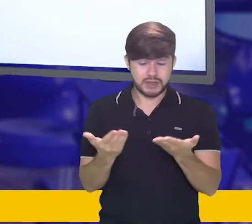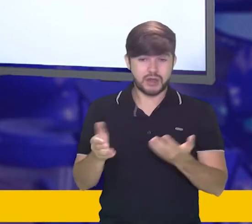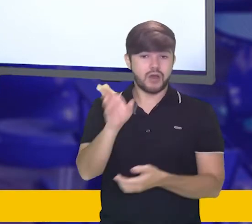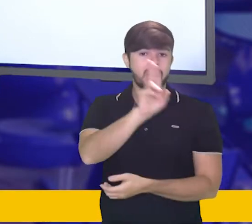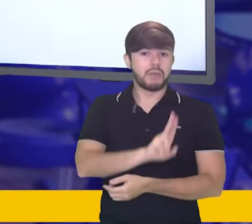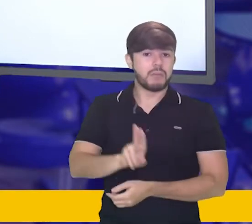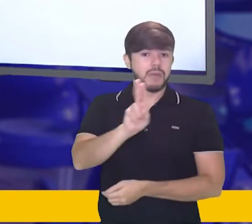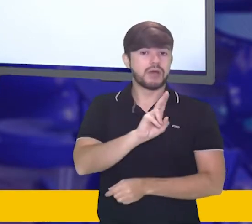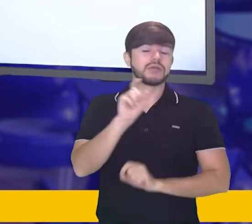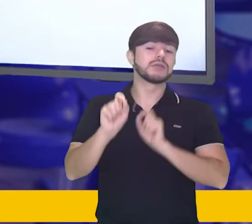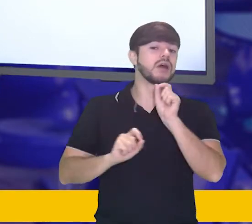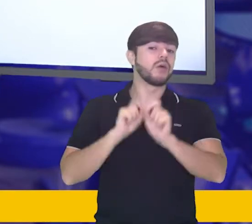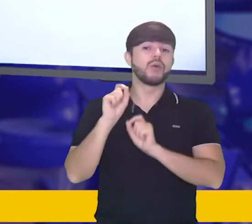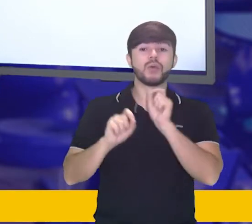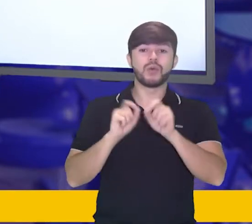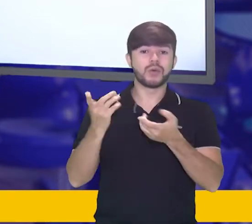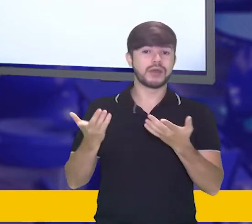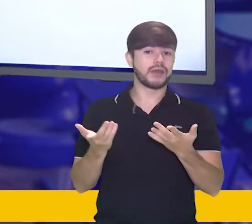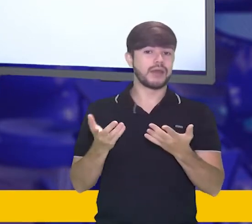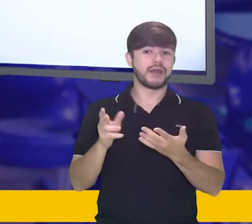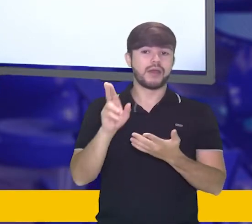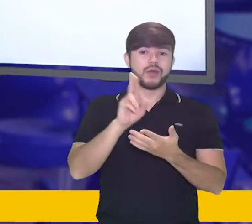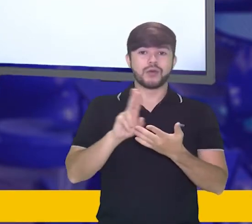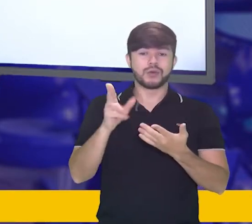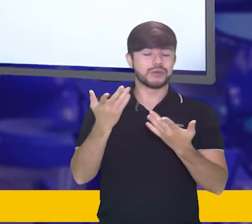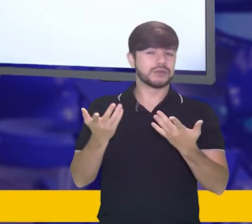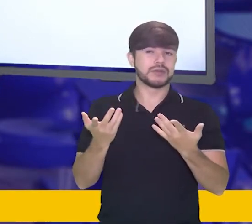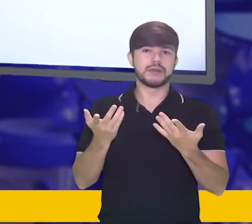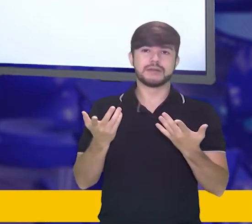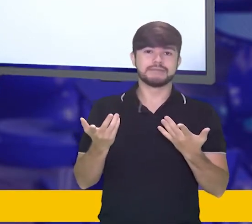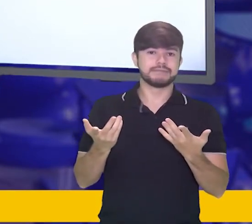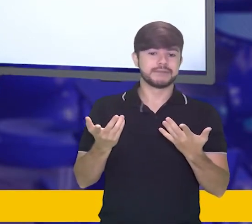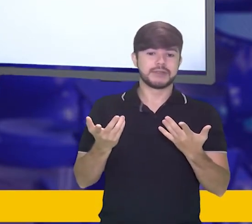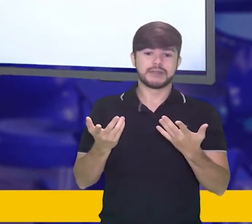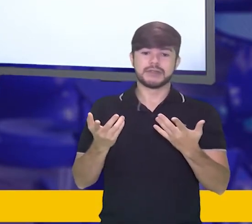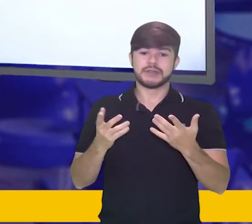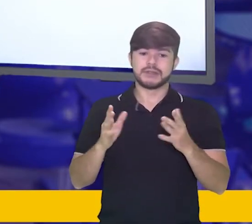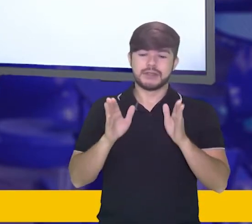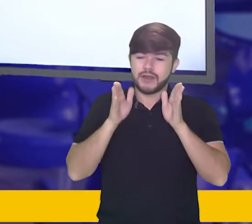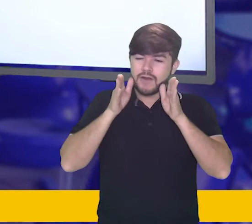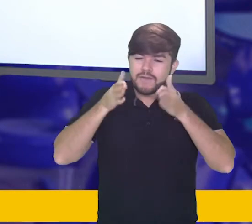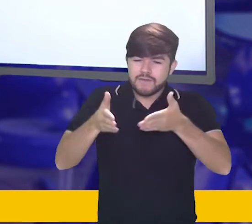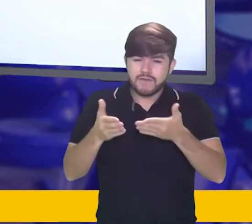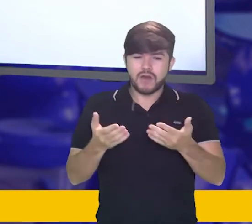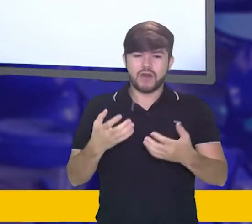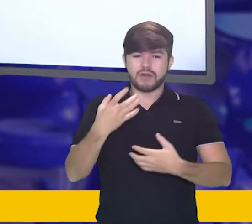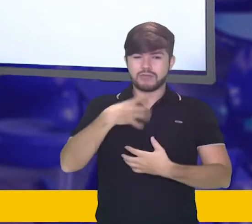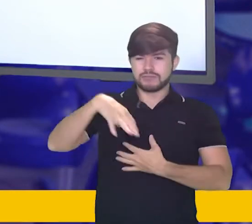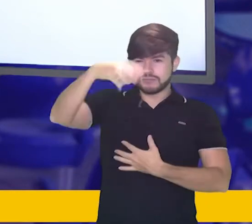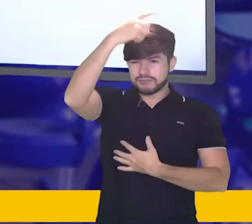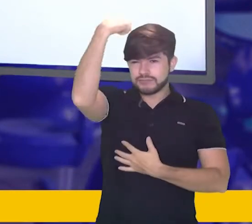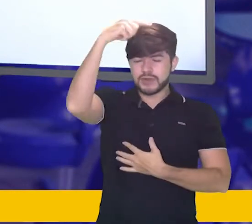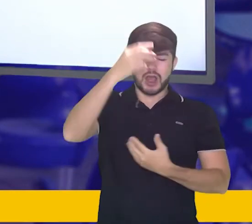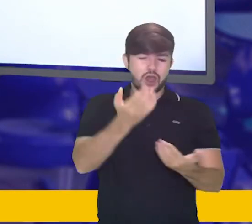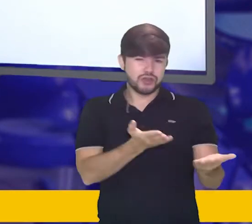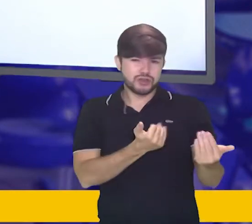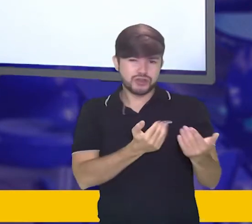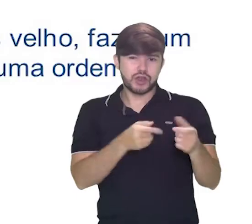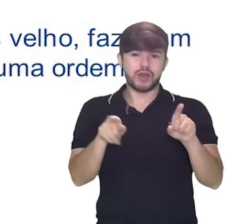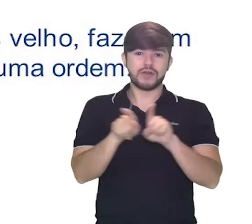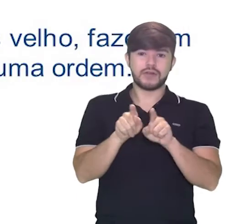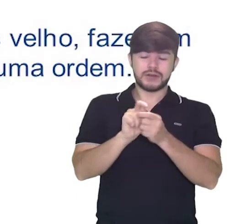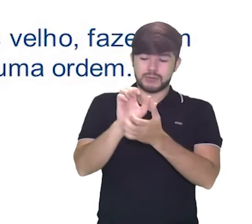mas atualmente ela é muito utilizada para fins de espiritualidade,